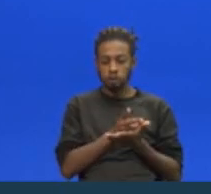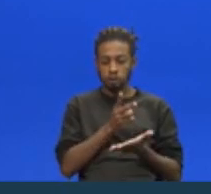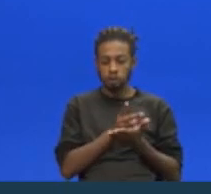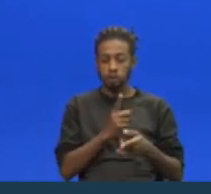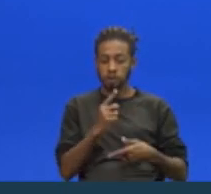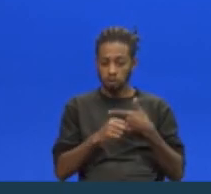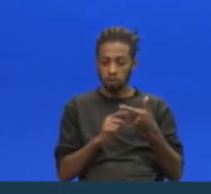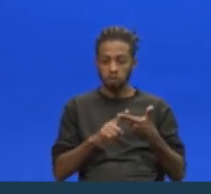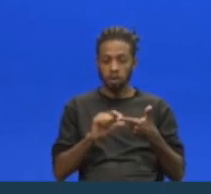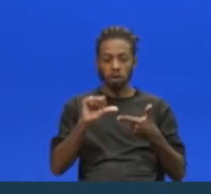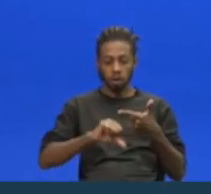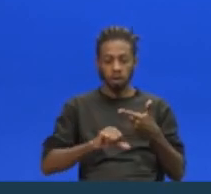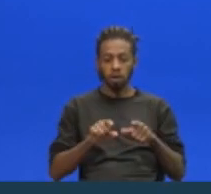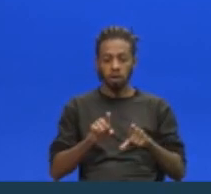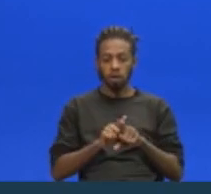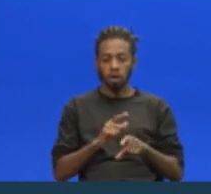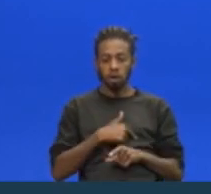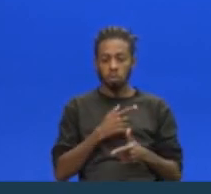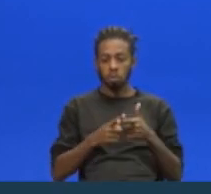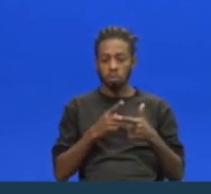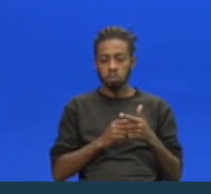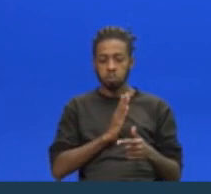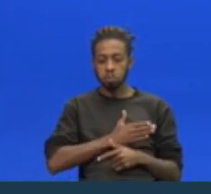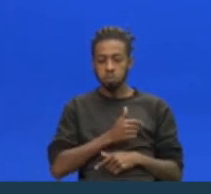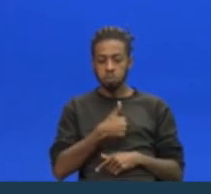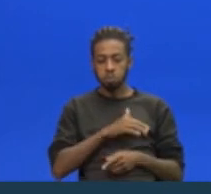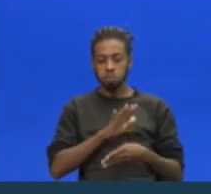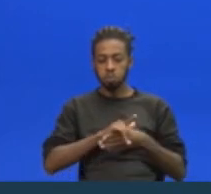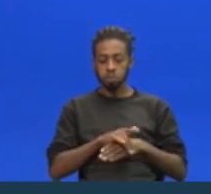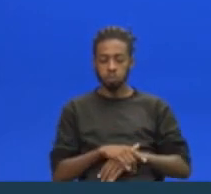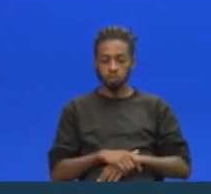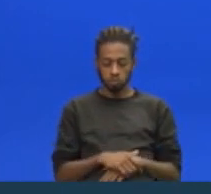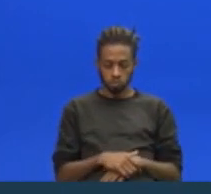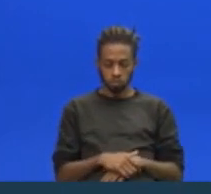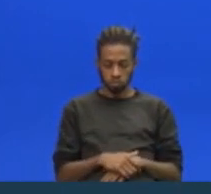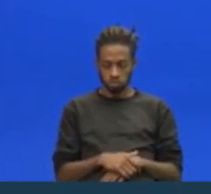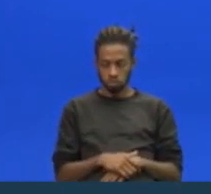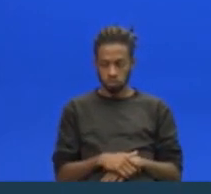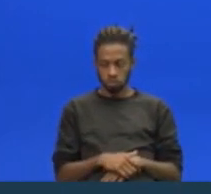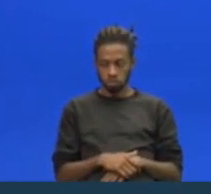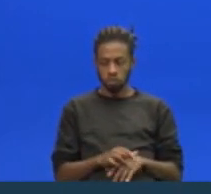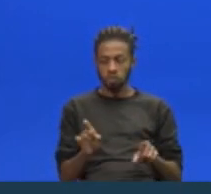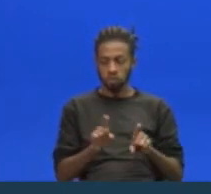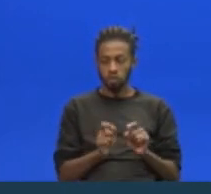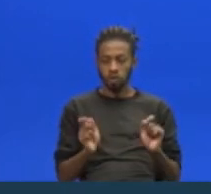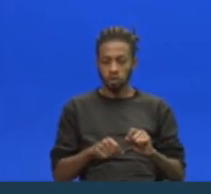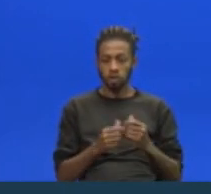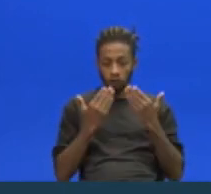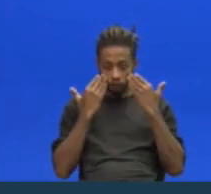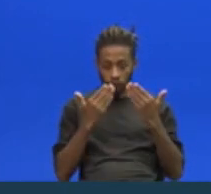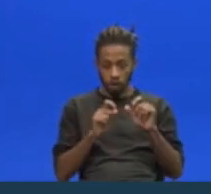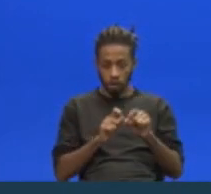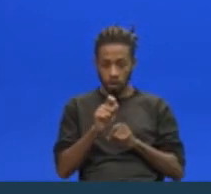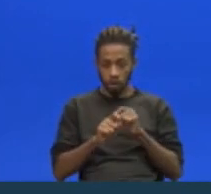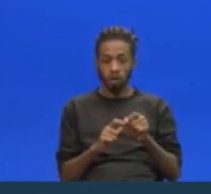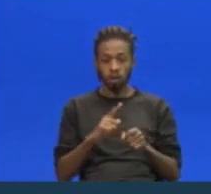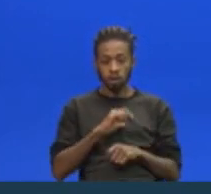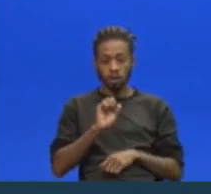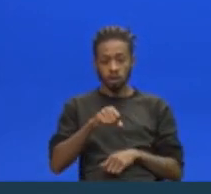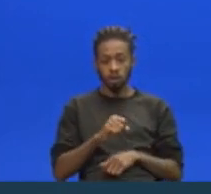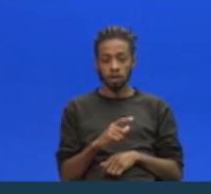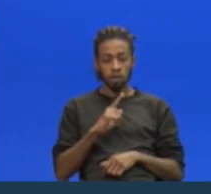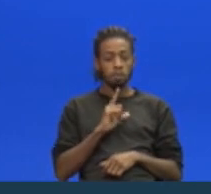maior número de indivíduos com morte por doença coronariana, né? E a gente consegue ver que há uma tendência a